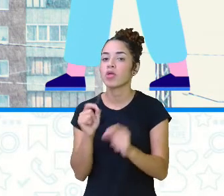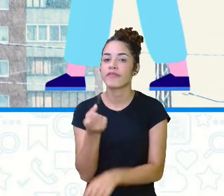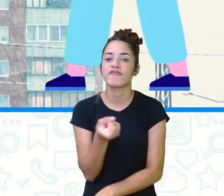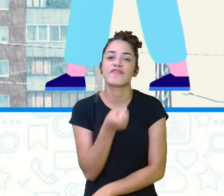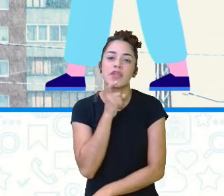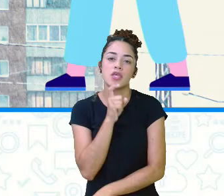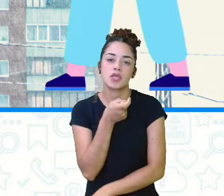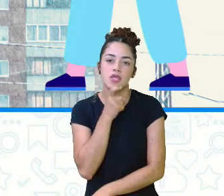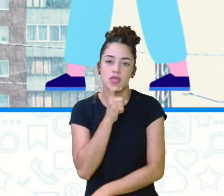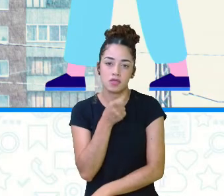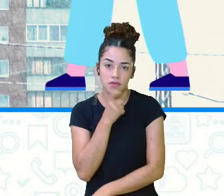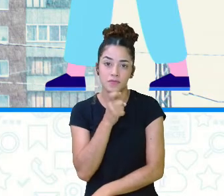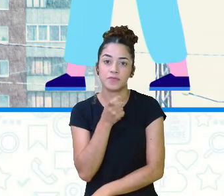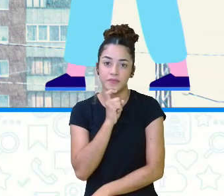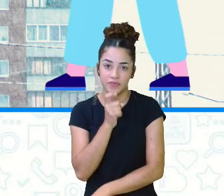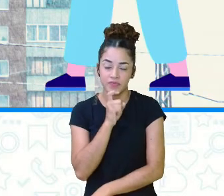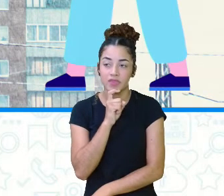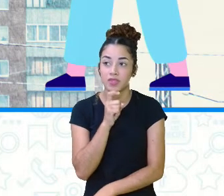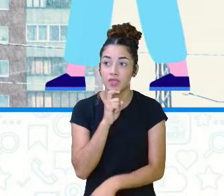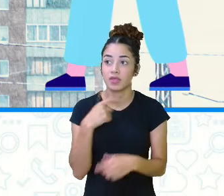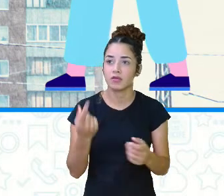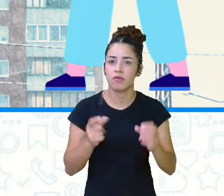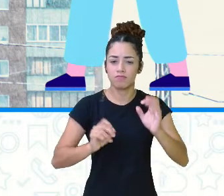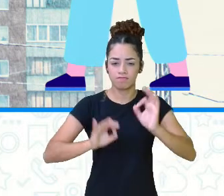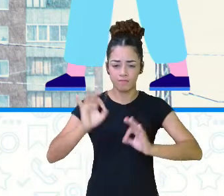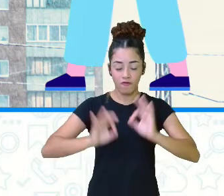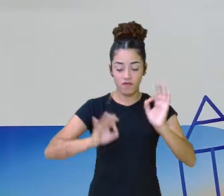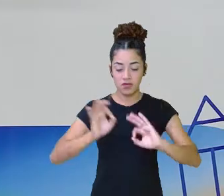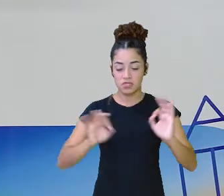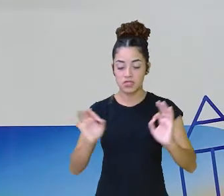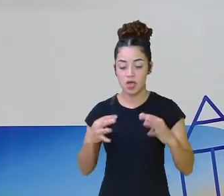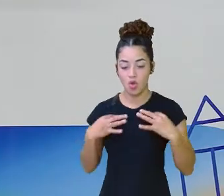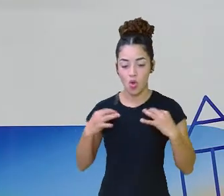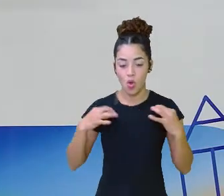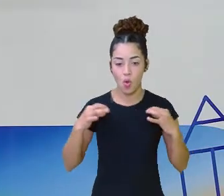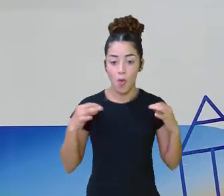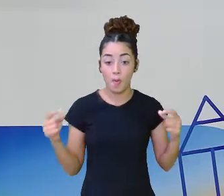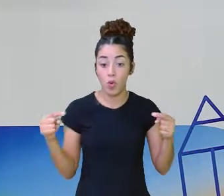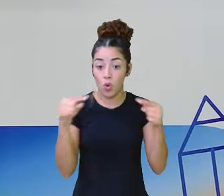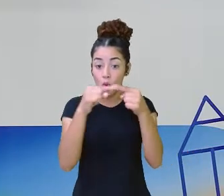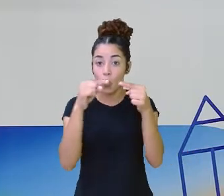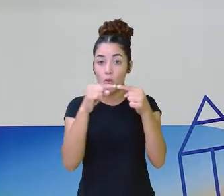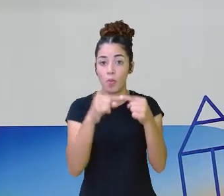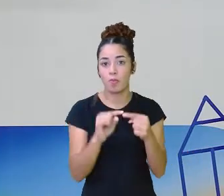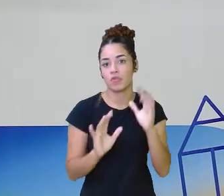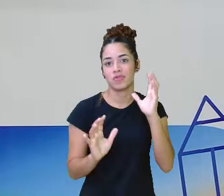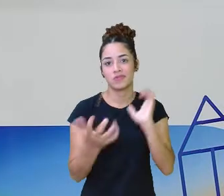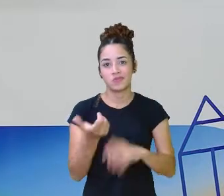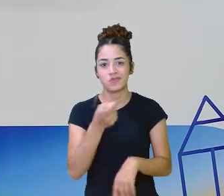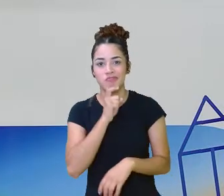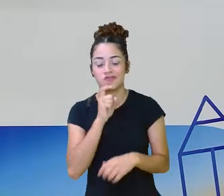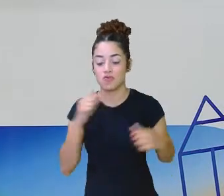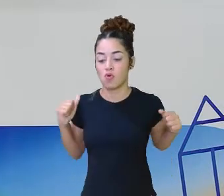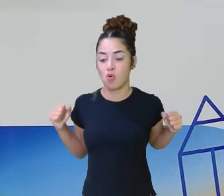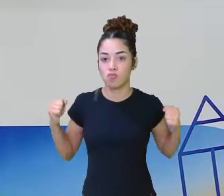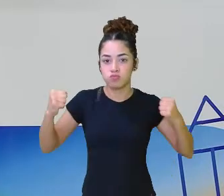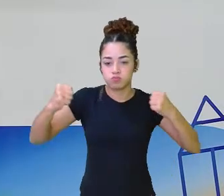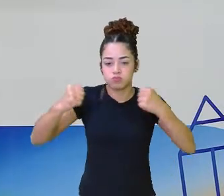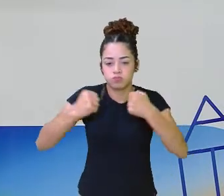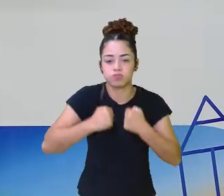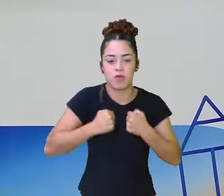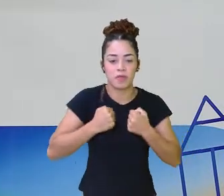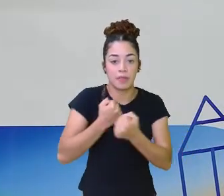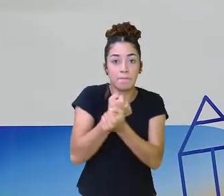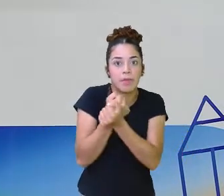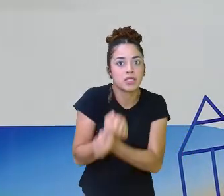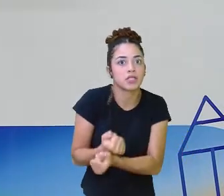frio. Então, se está frio, ele vai organizar roupas para aquele clima frio. Ele vai colocar roupas mais pesadas e uma jaqueta,